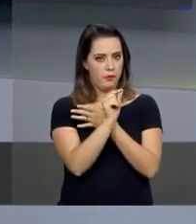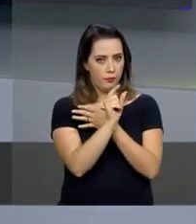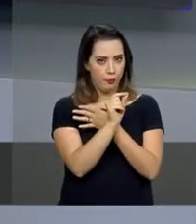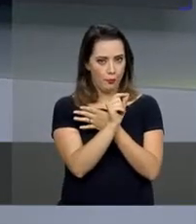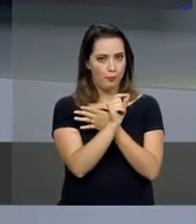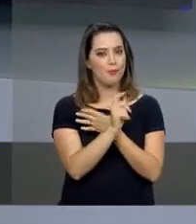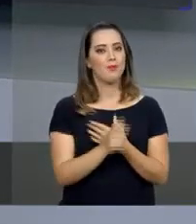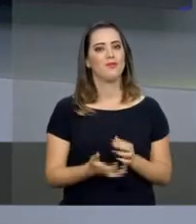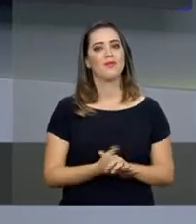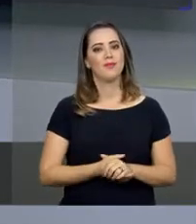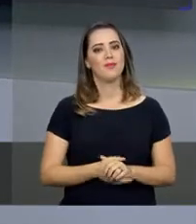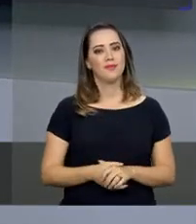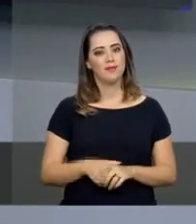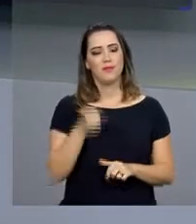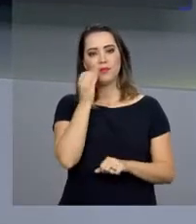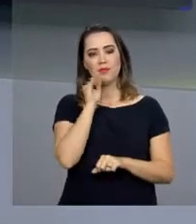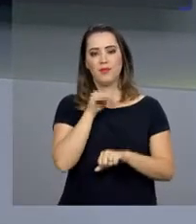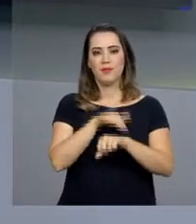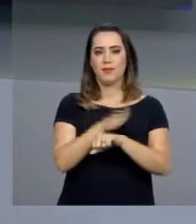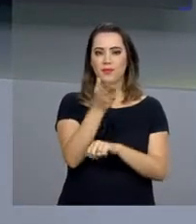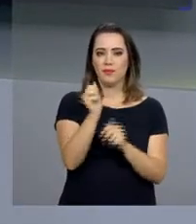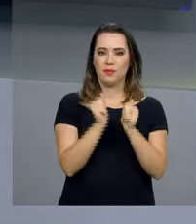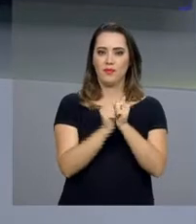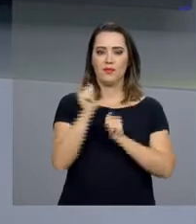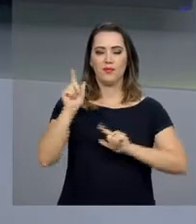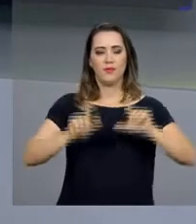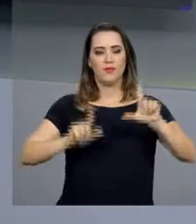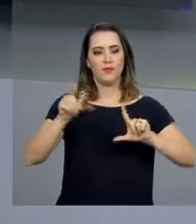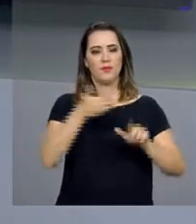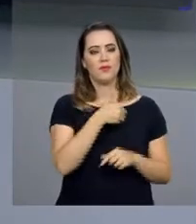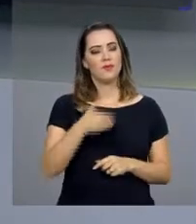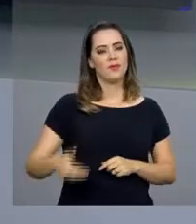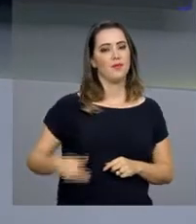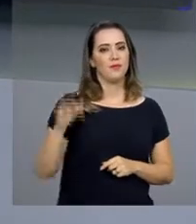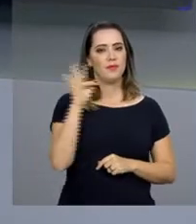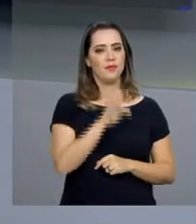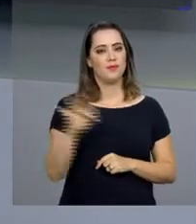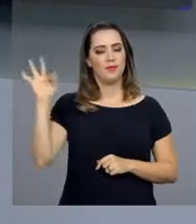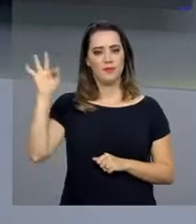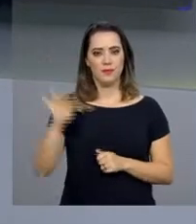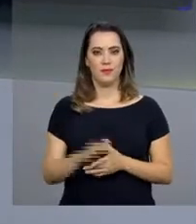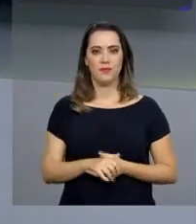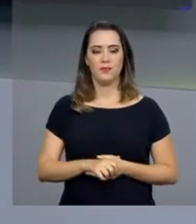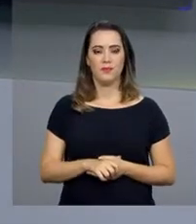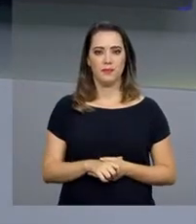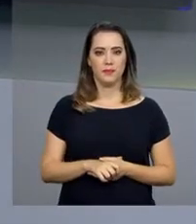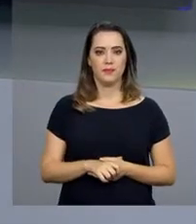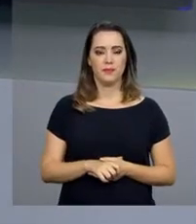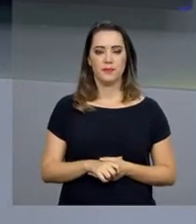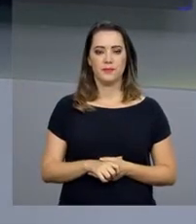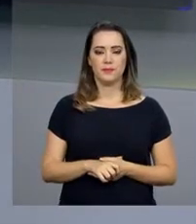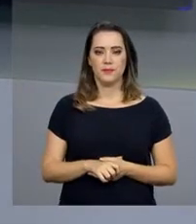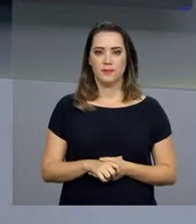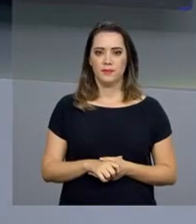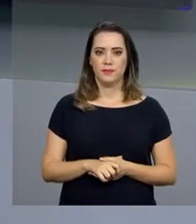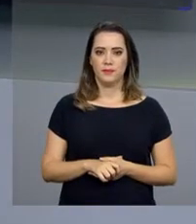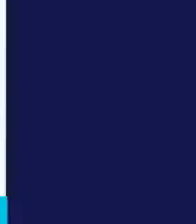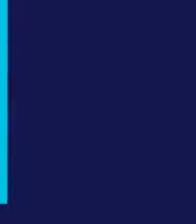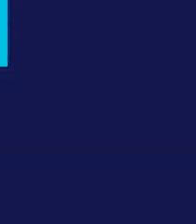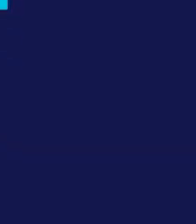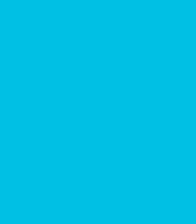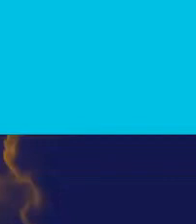nosso perfil no twitter uma boa noite pra você um ótimo final de semana e continue com a gente aqui na nbr a tv do governo federal